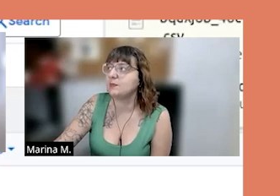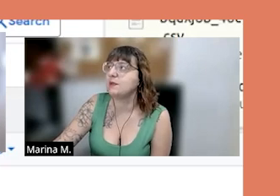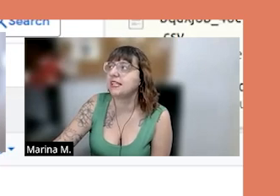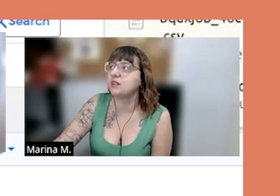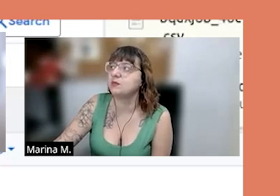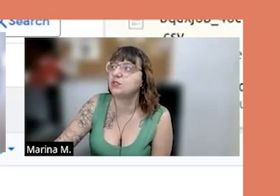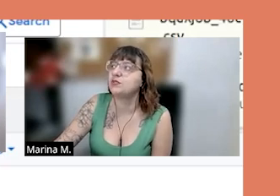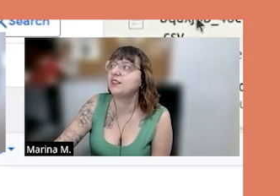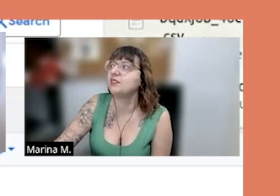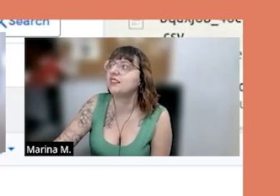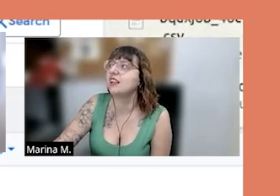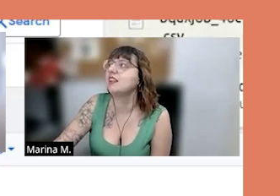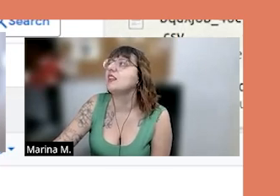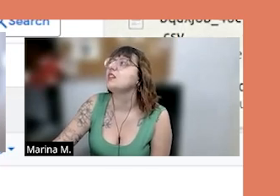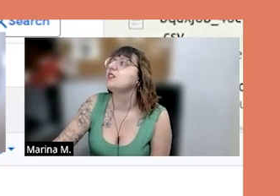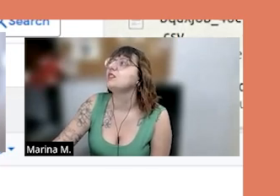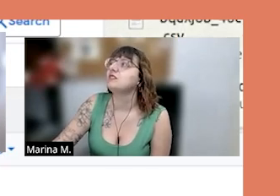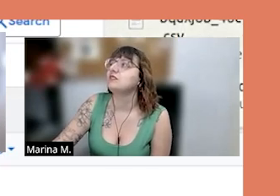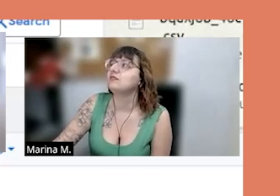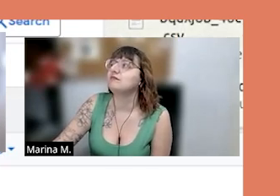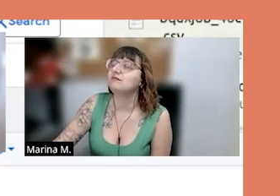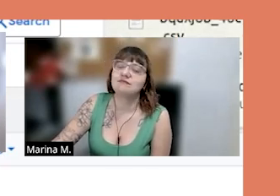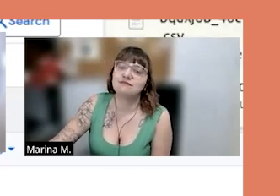tem problema nenhum. De fato, ele tem